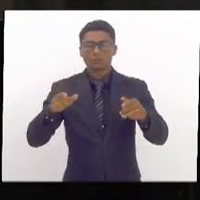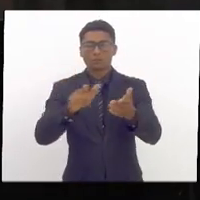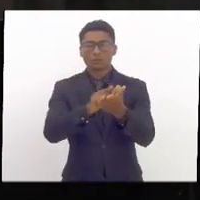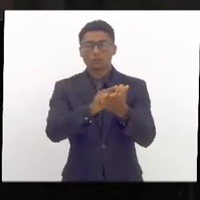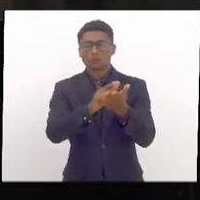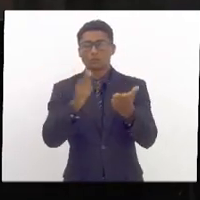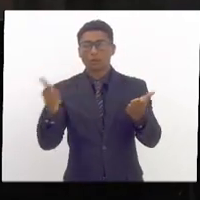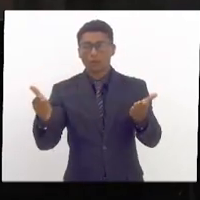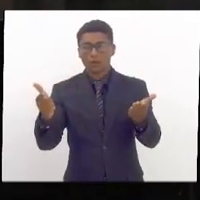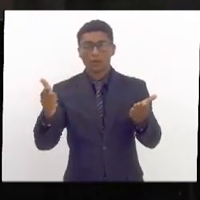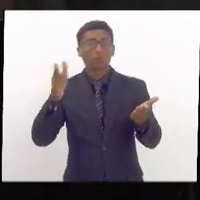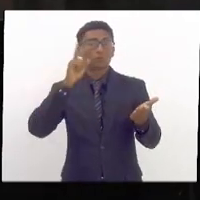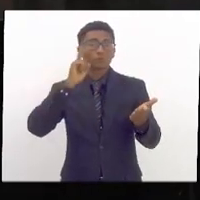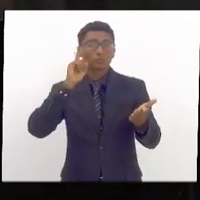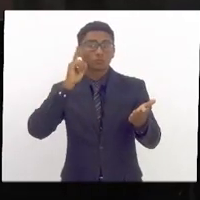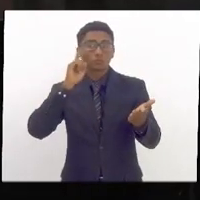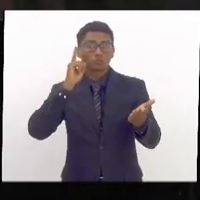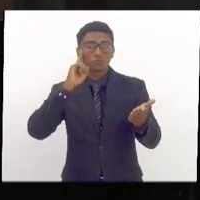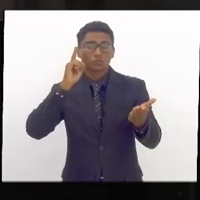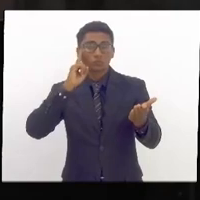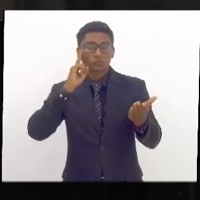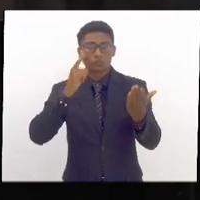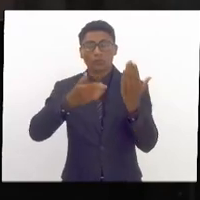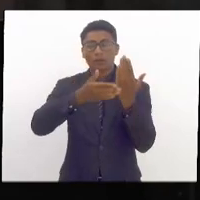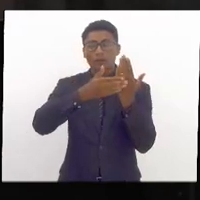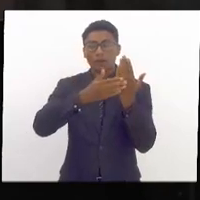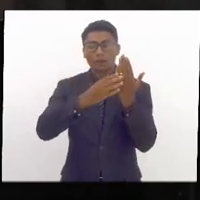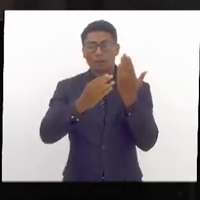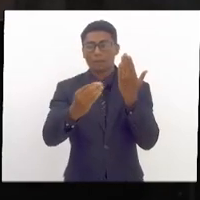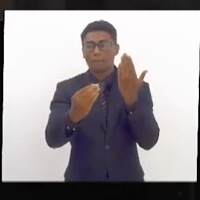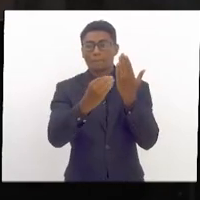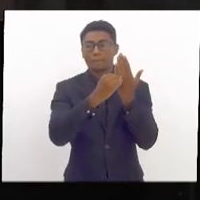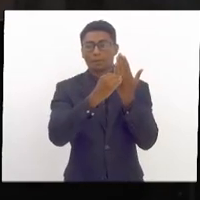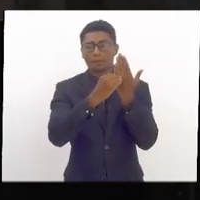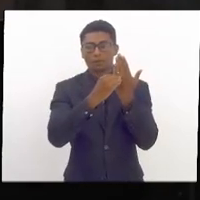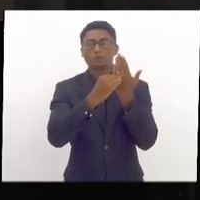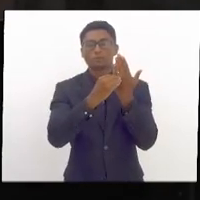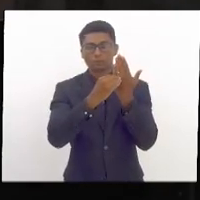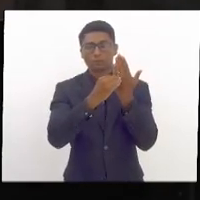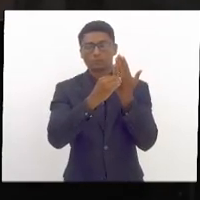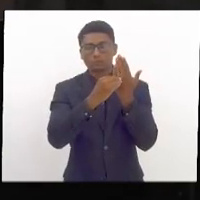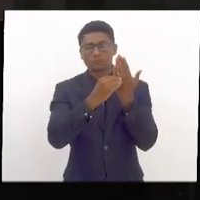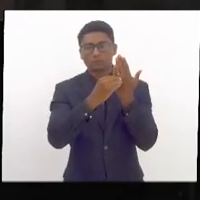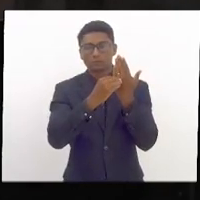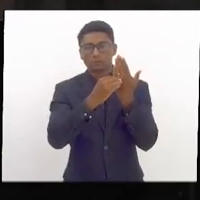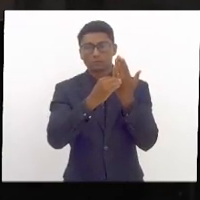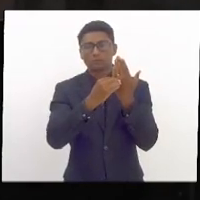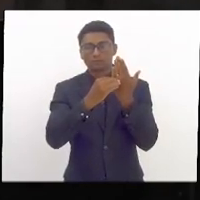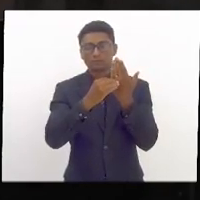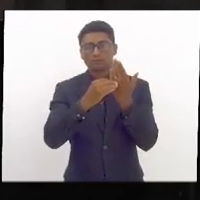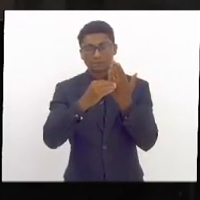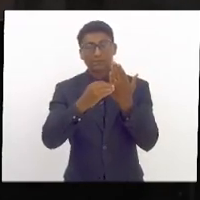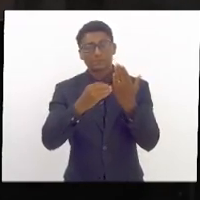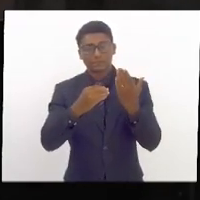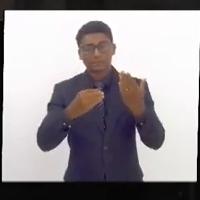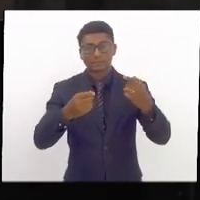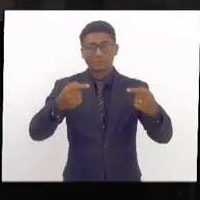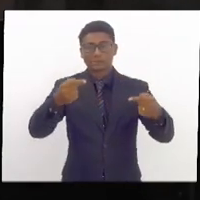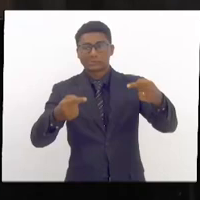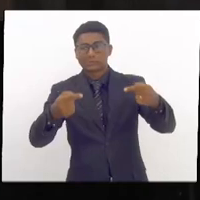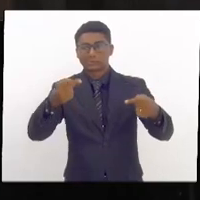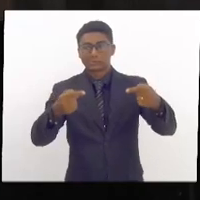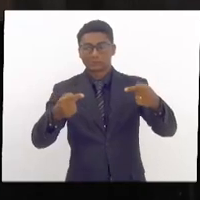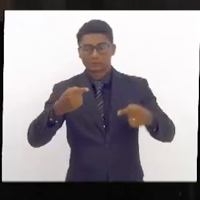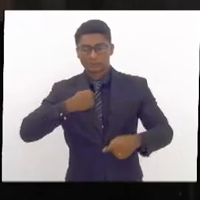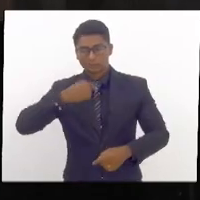estampava nos seus jornais, na primeira página, exatamente toda a polêmica que estava havendo entre eu